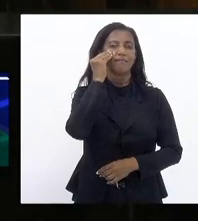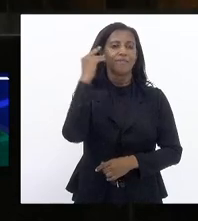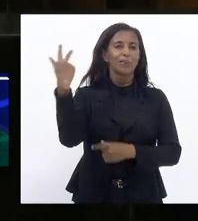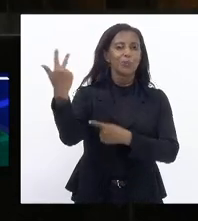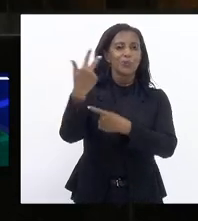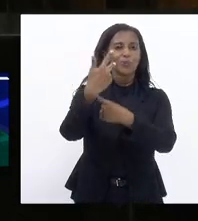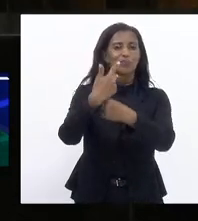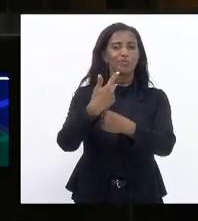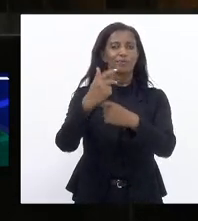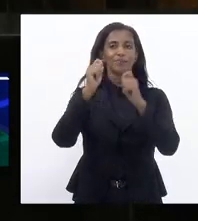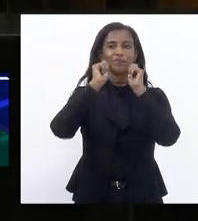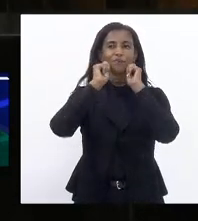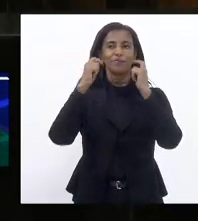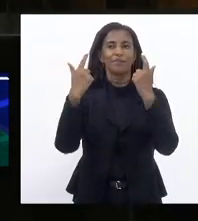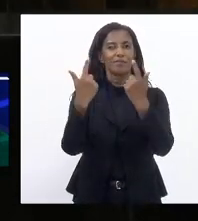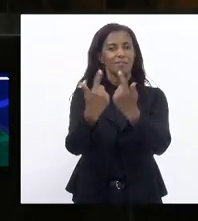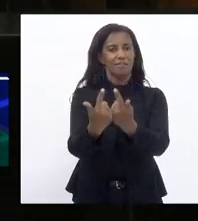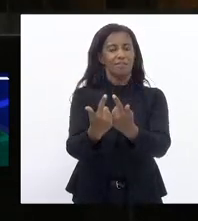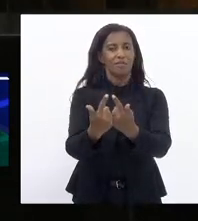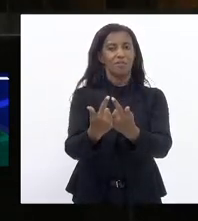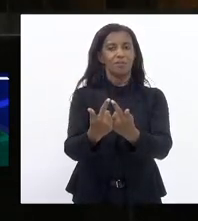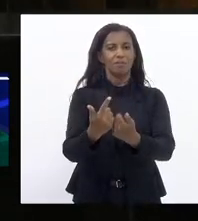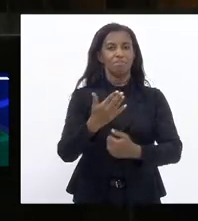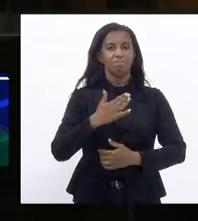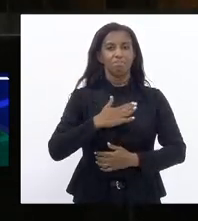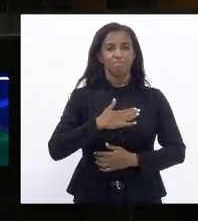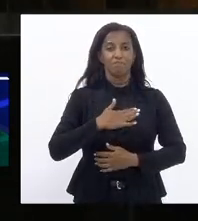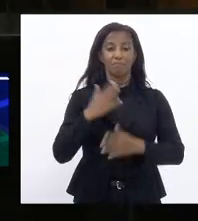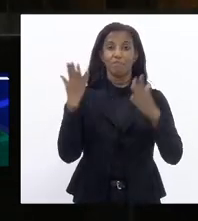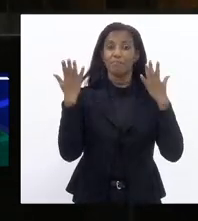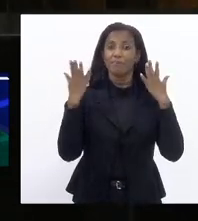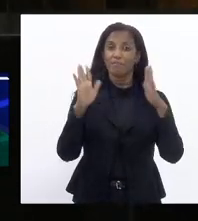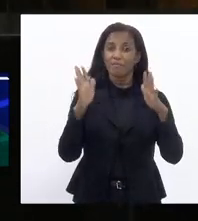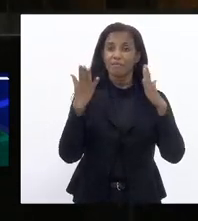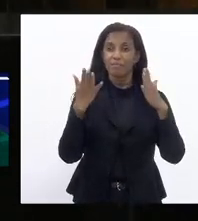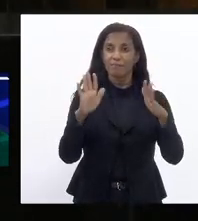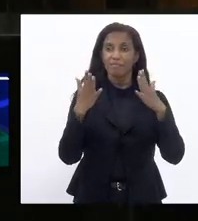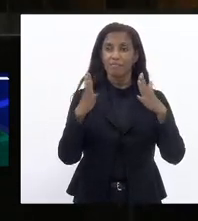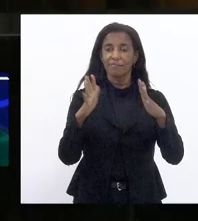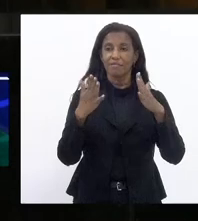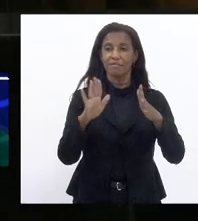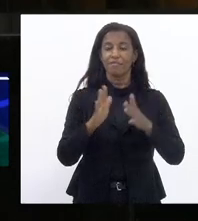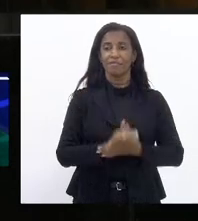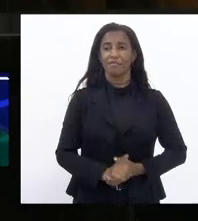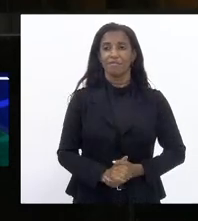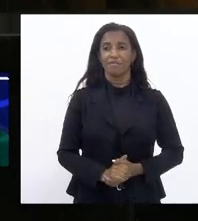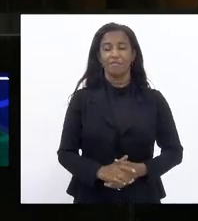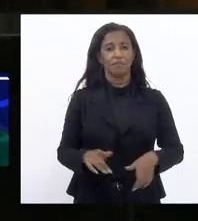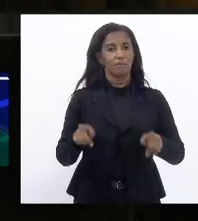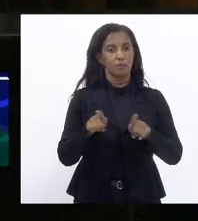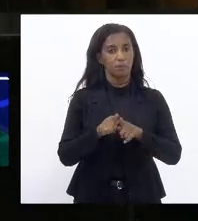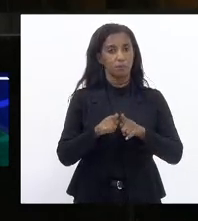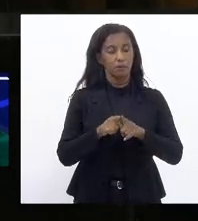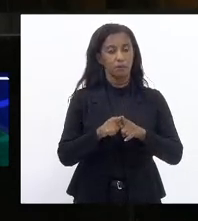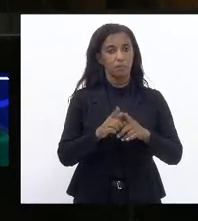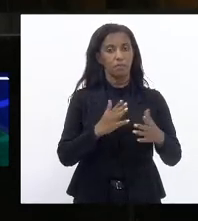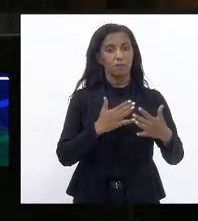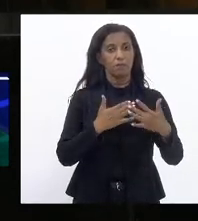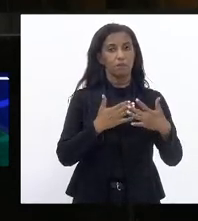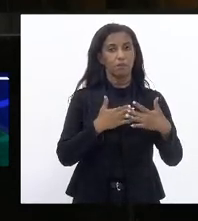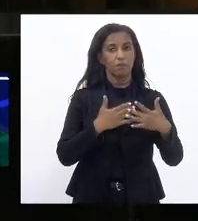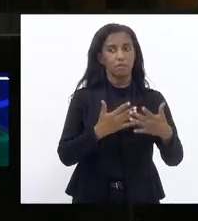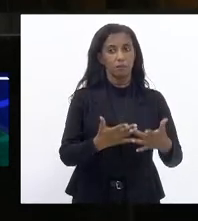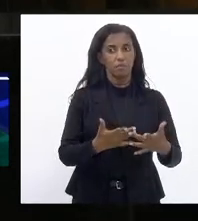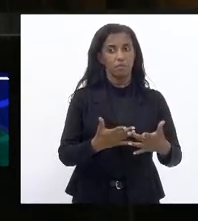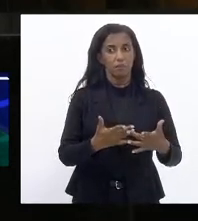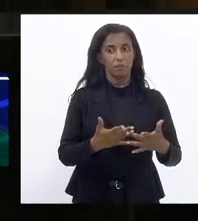TV Alerge. Eu gostaria de parabenizar e também me solidarizar